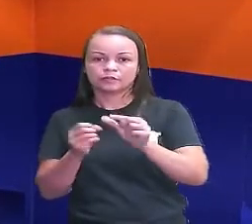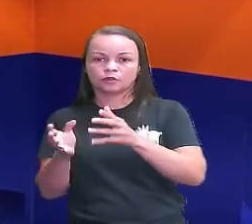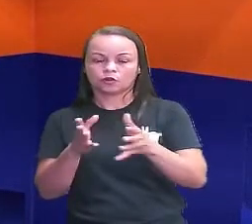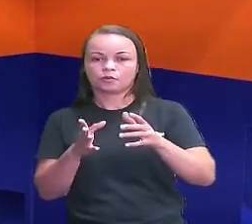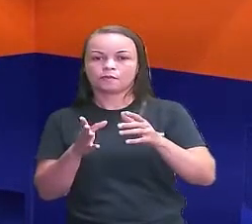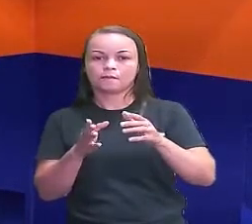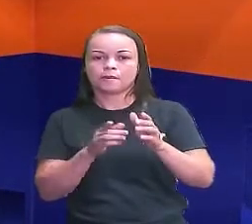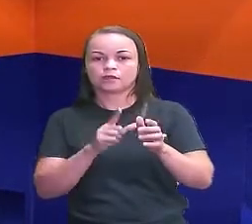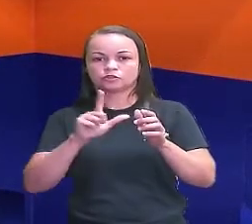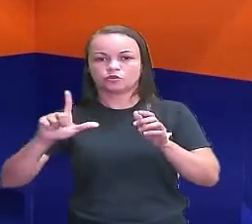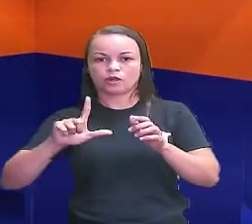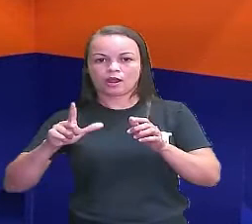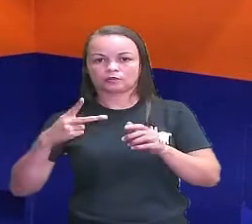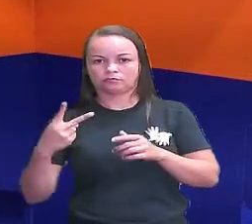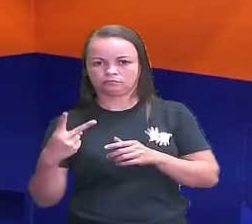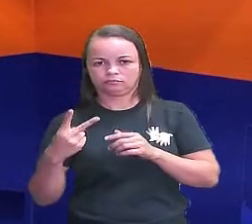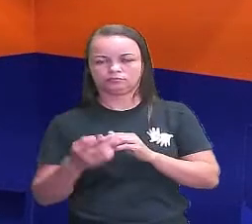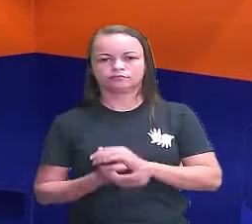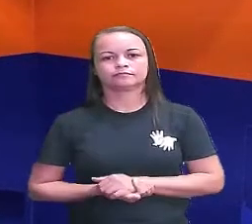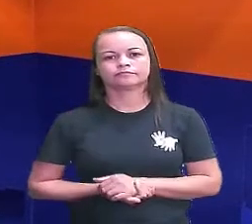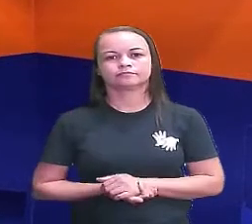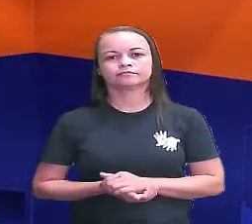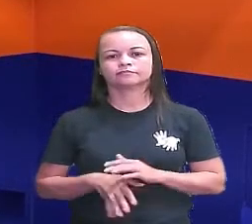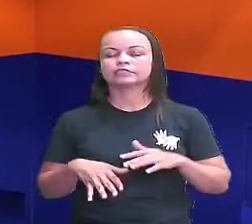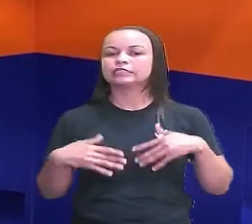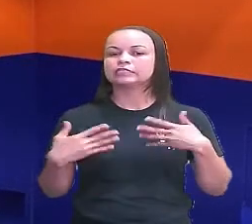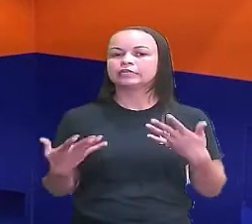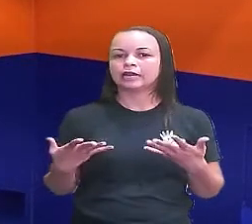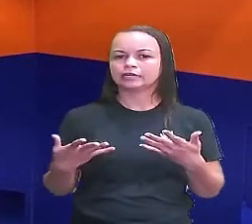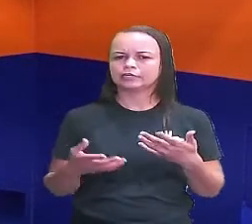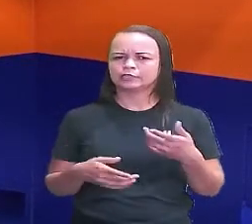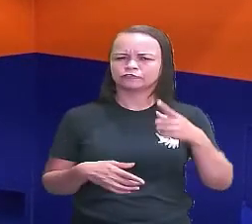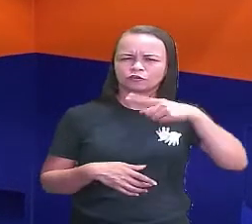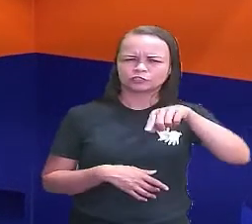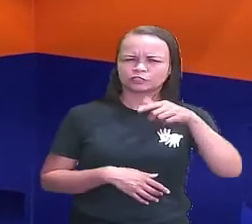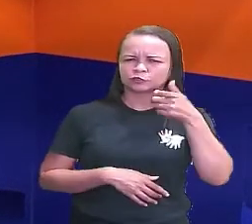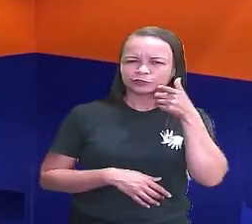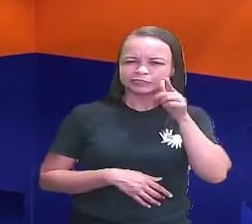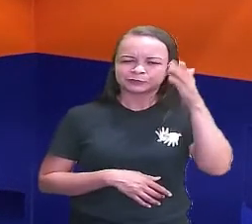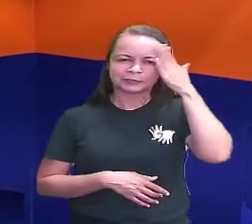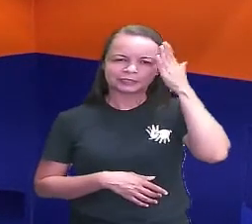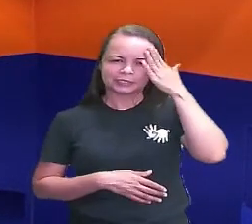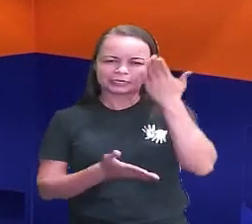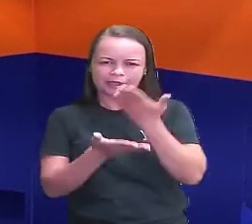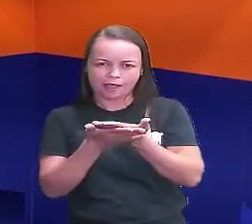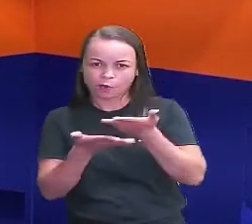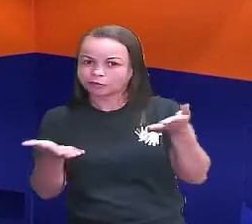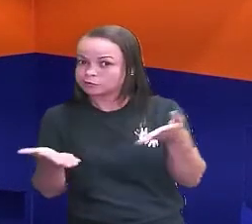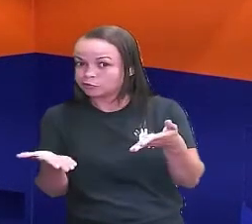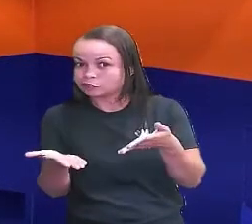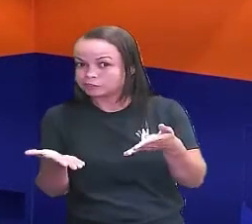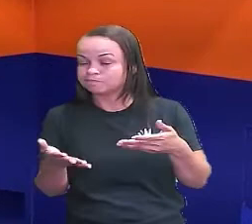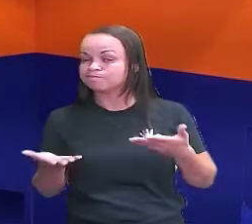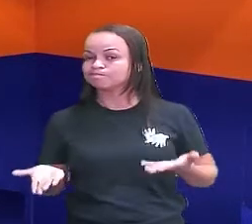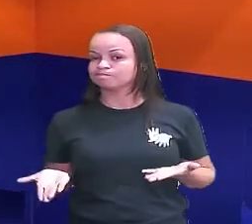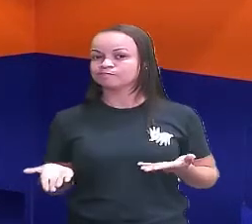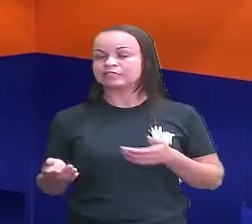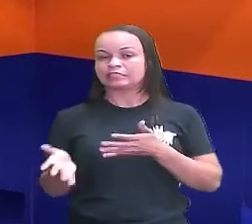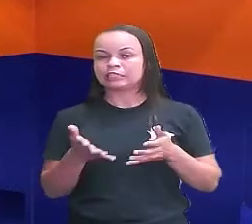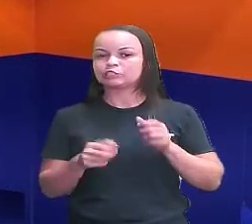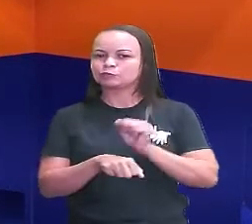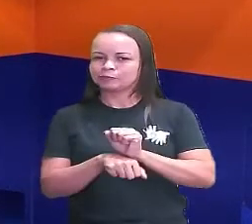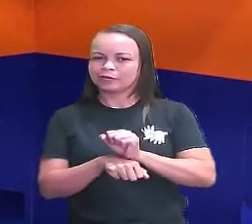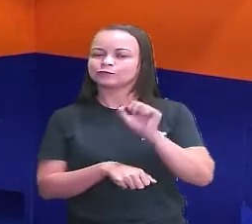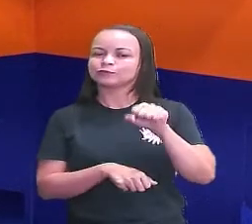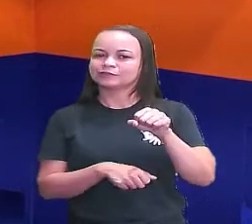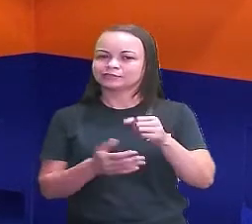2, ok? E aí, conseguiram entender direitinho a nossa aula de hoje? Espero que